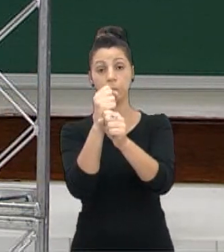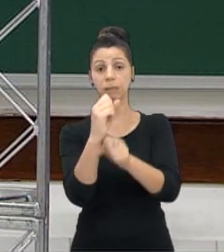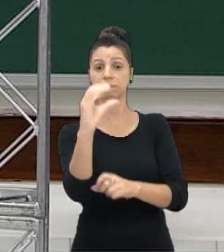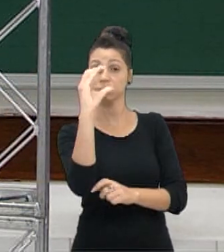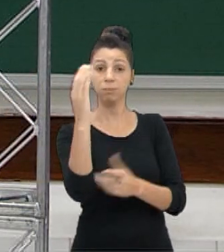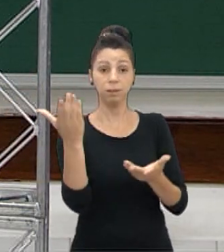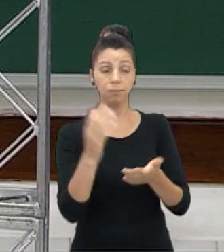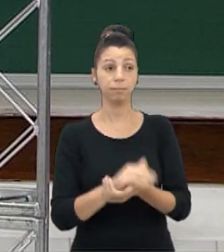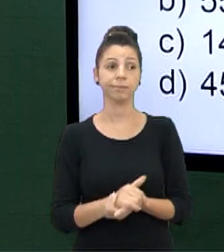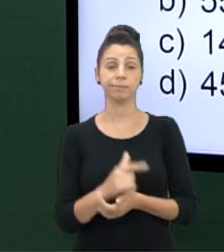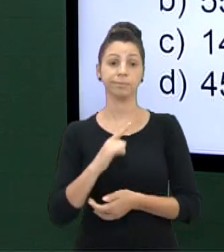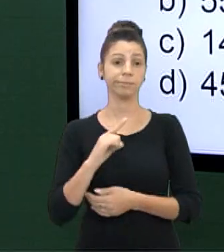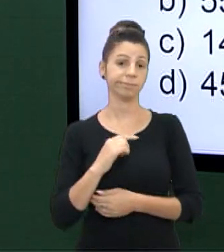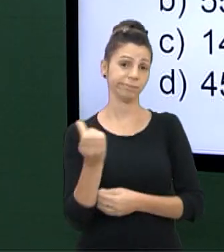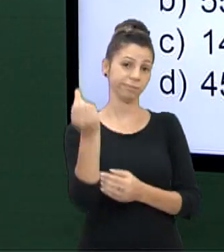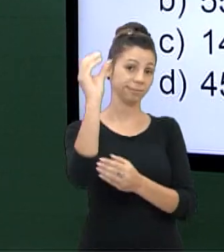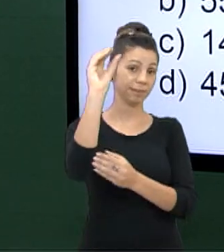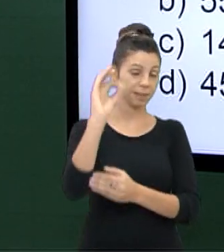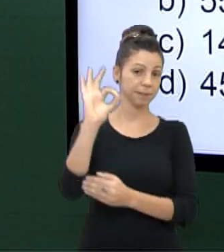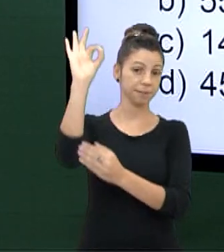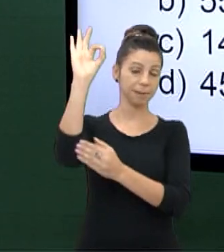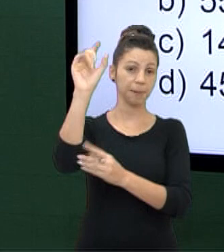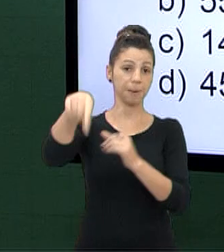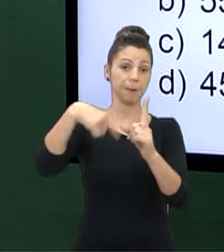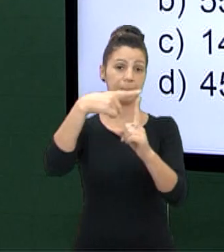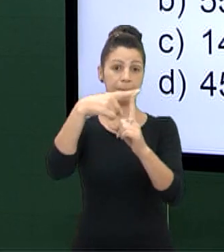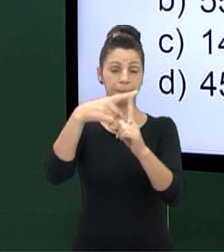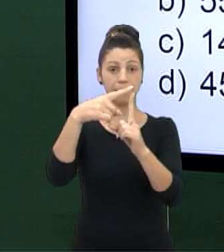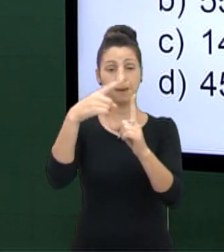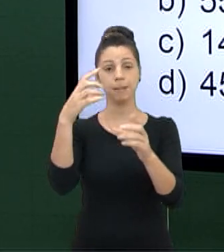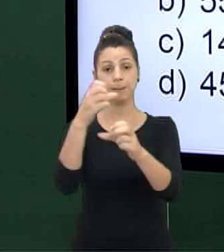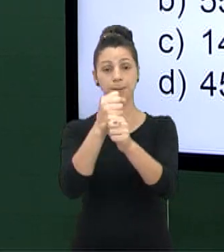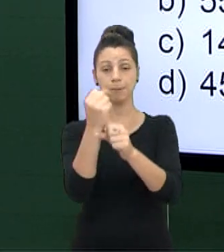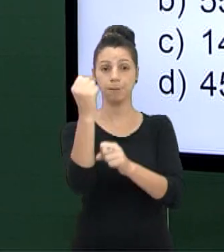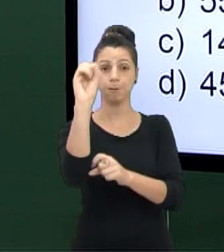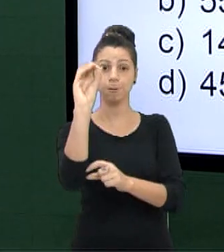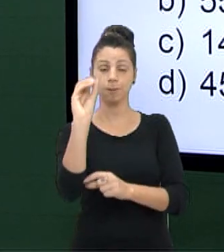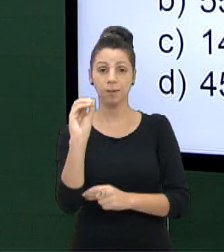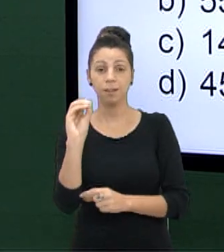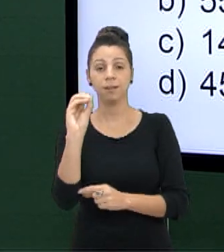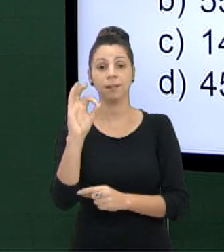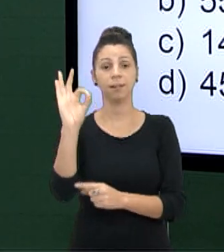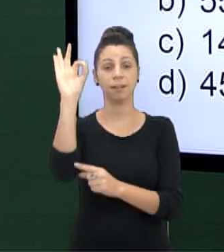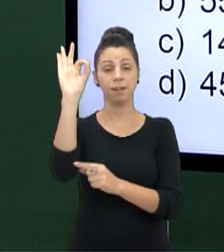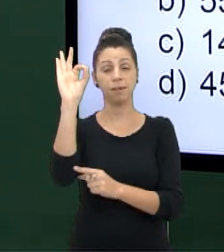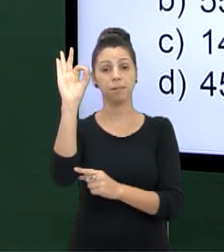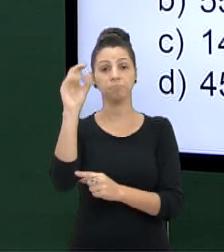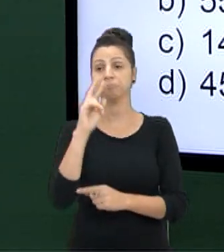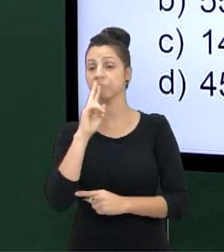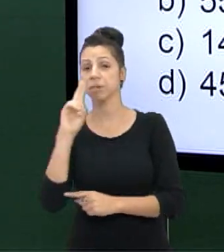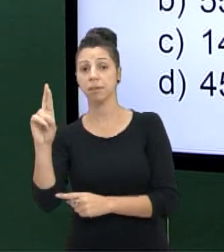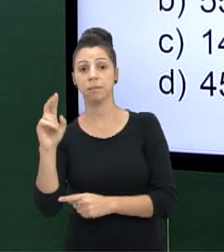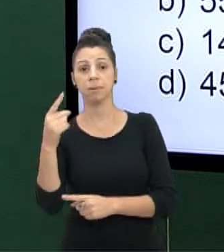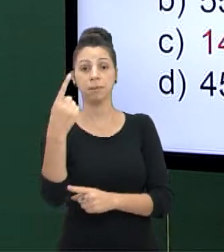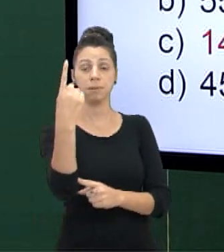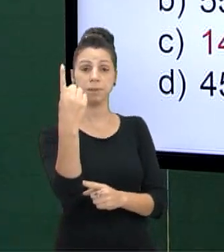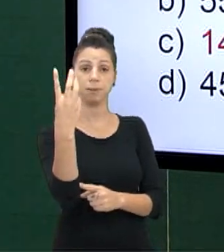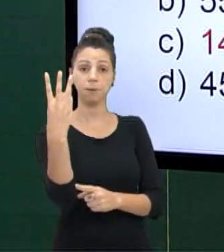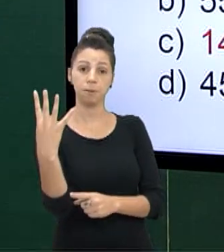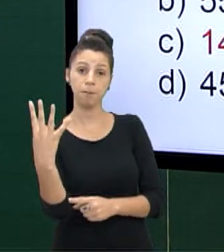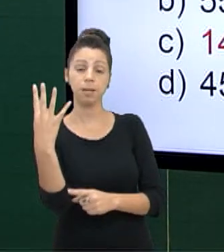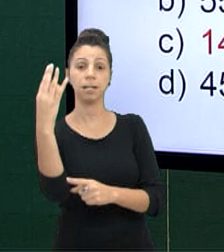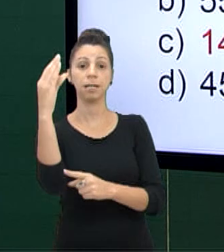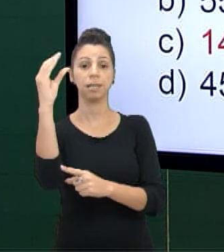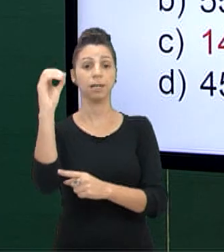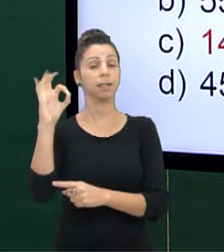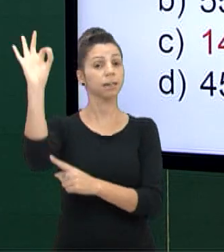60 graus mais 80 graus igual a 140 graus, ok? Pronto, a nossa